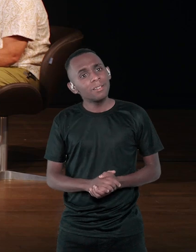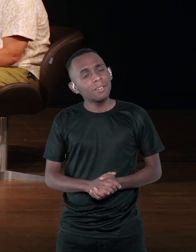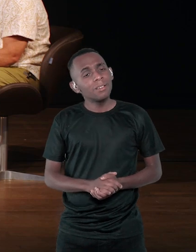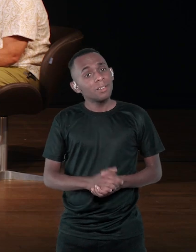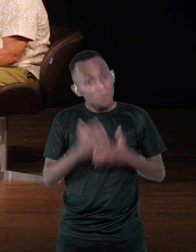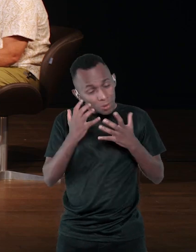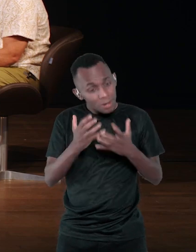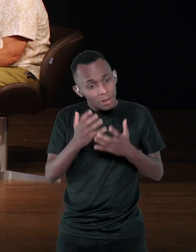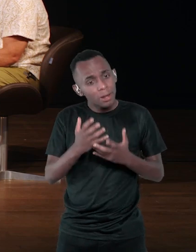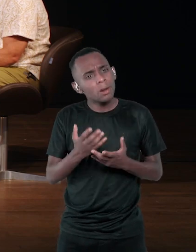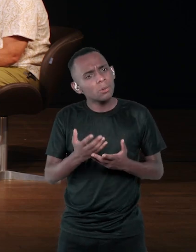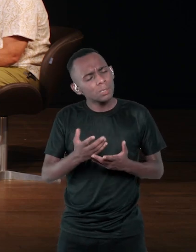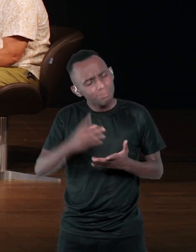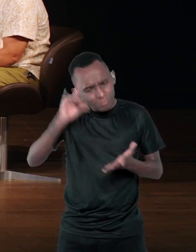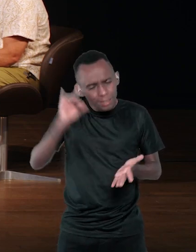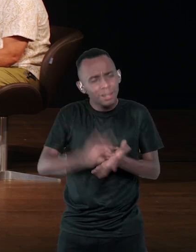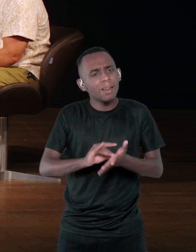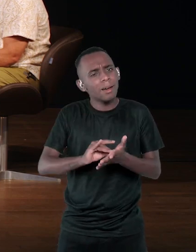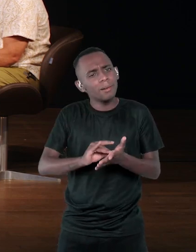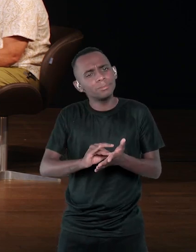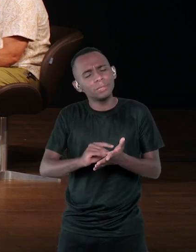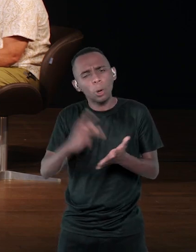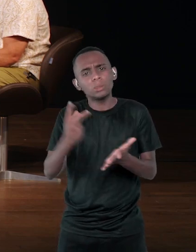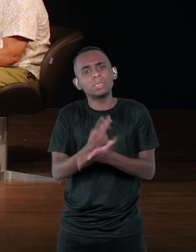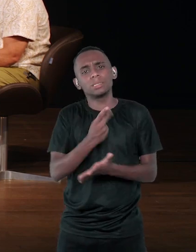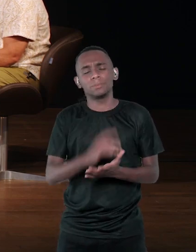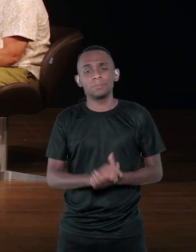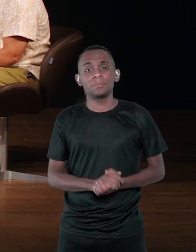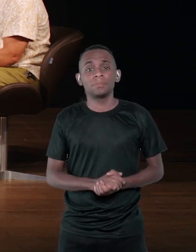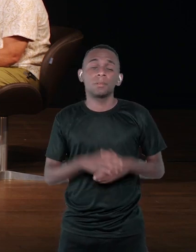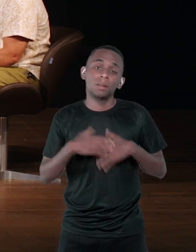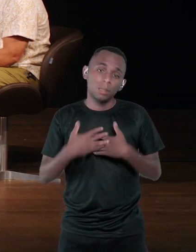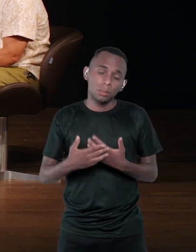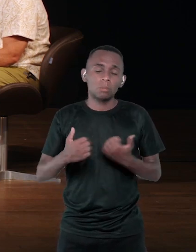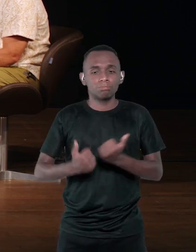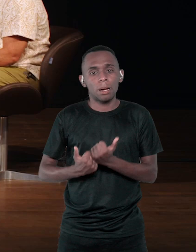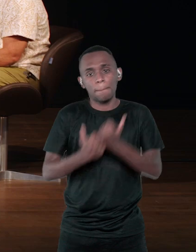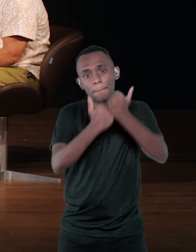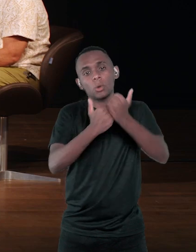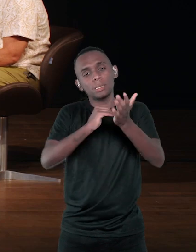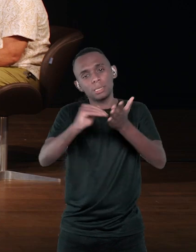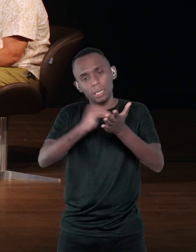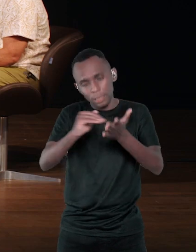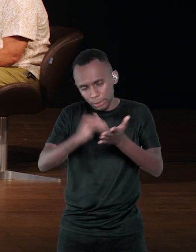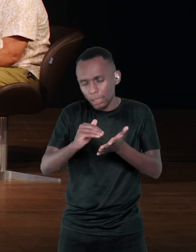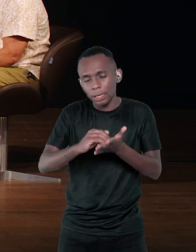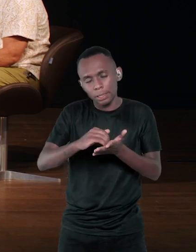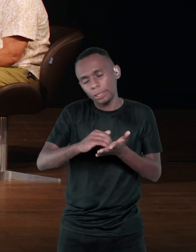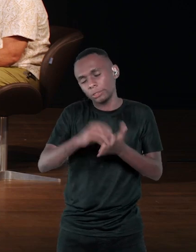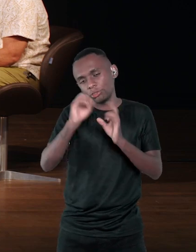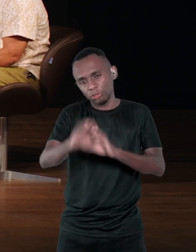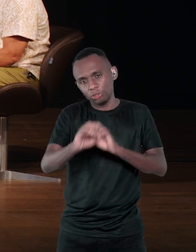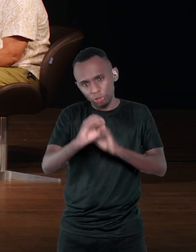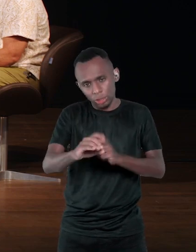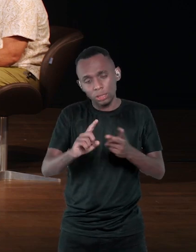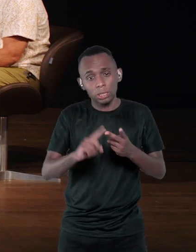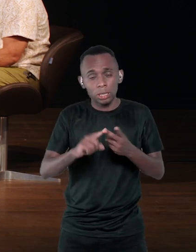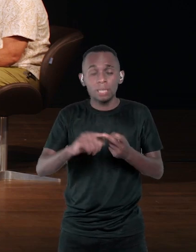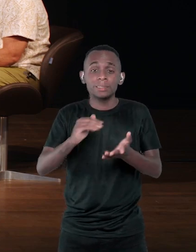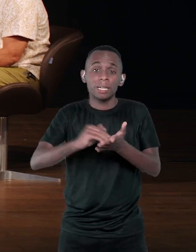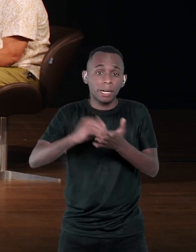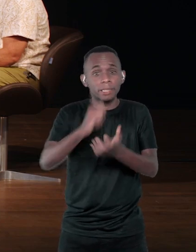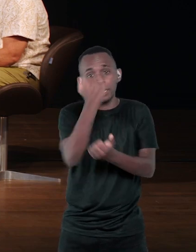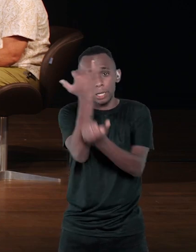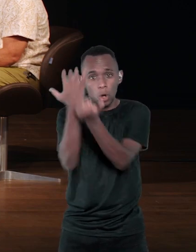se cumpra maravilhosamente bem. E eu acho que assim, o apoio da Secretaria Municipal de Educação e da Secretaria Municipal de Meio Ambiente